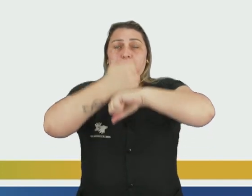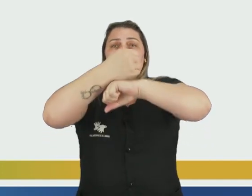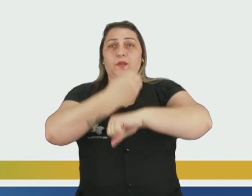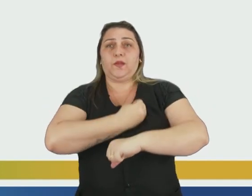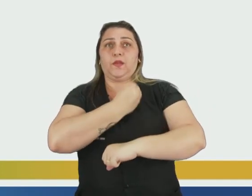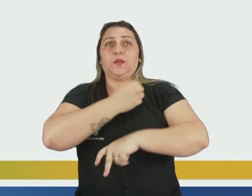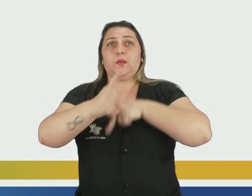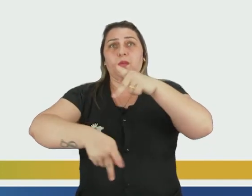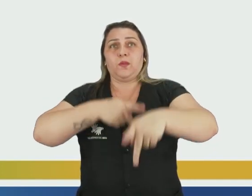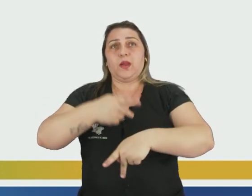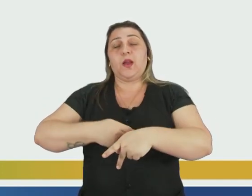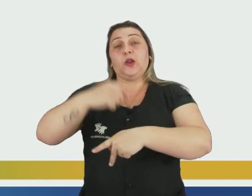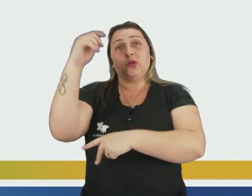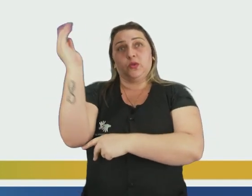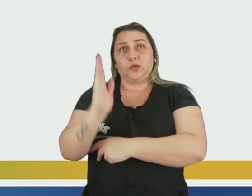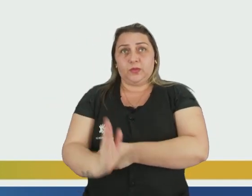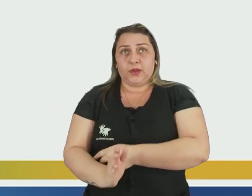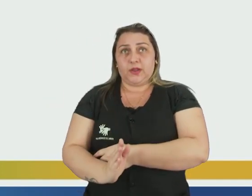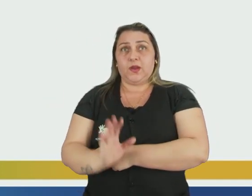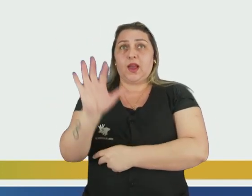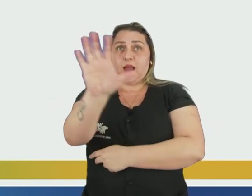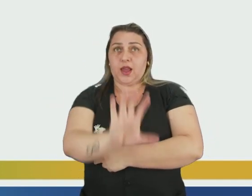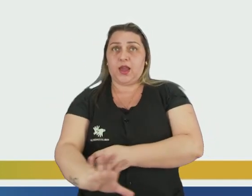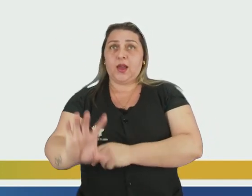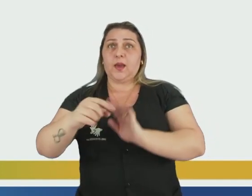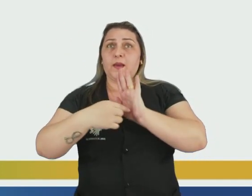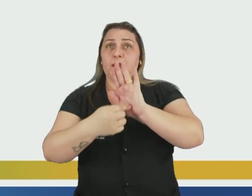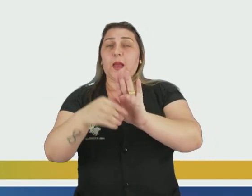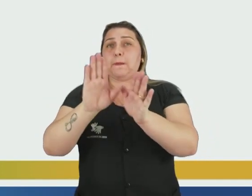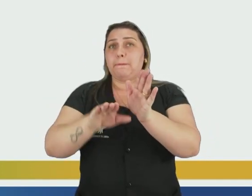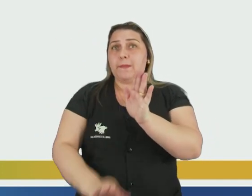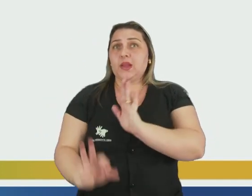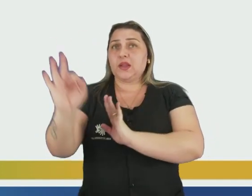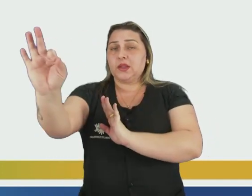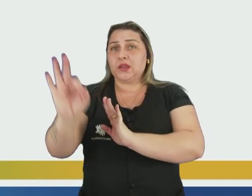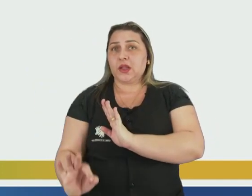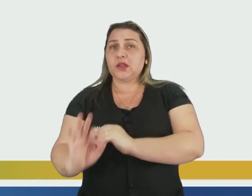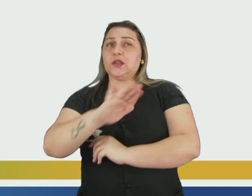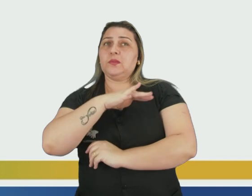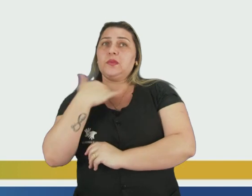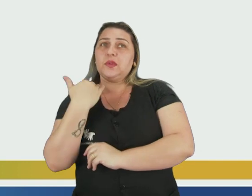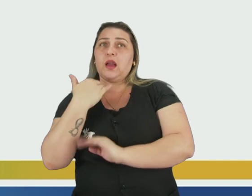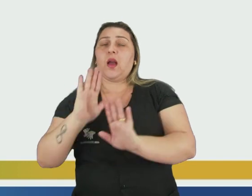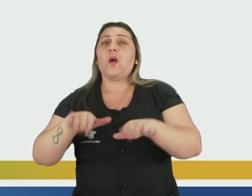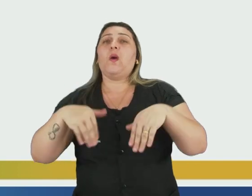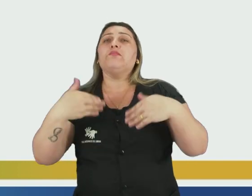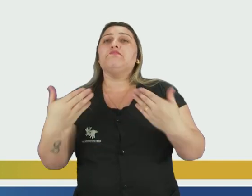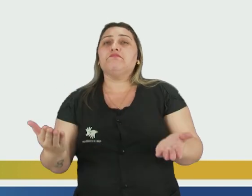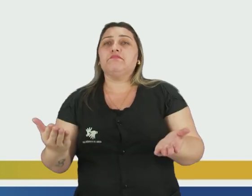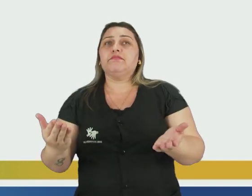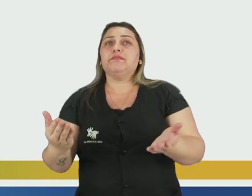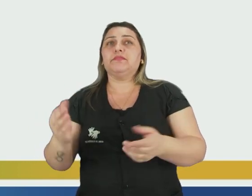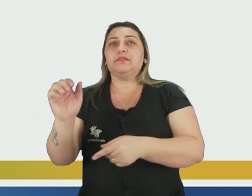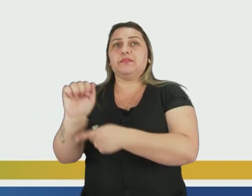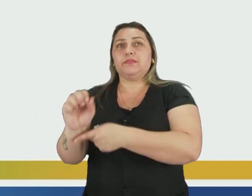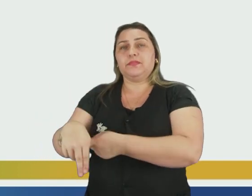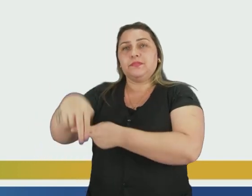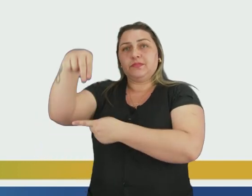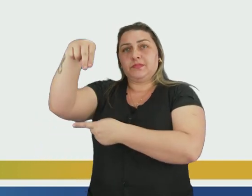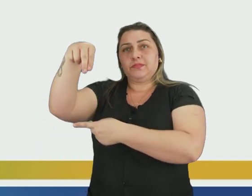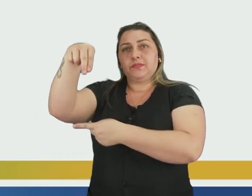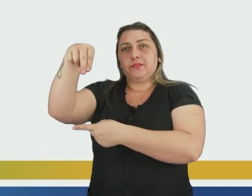de vida de uma população. No Brasil, a região que apresenta a menor taxa de mortalidade é o